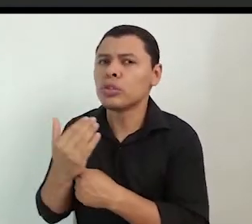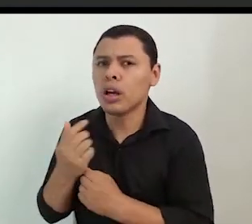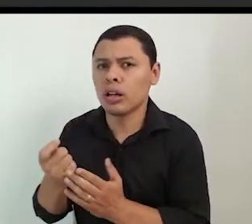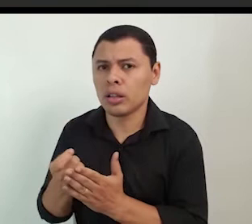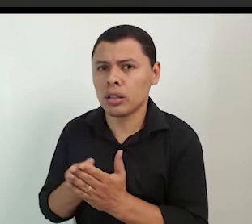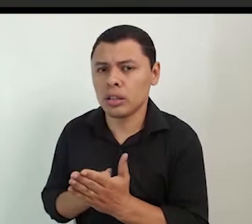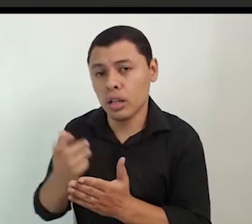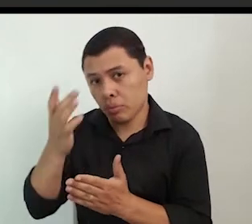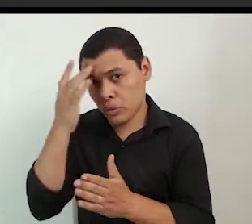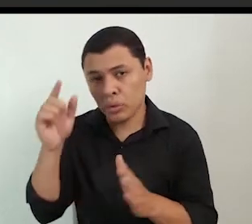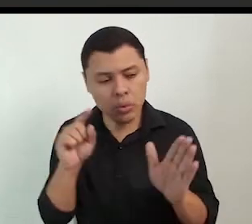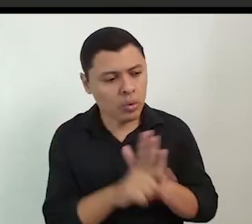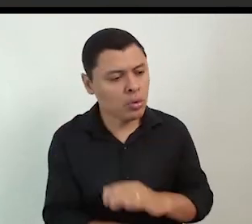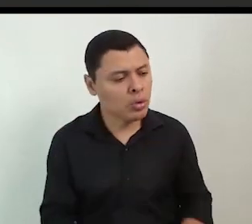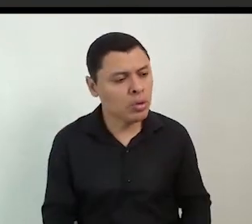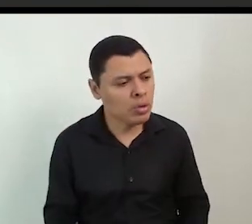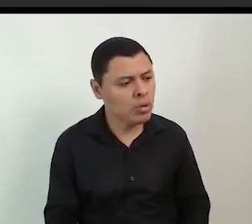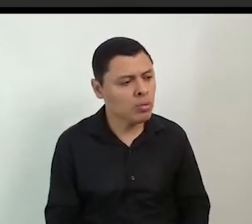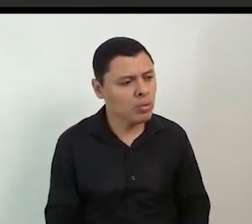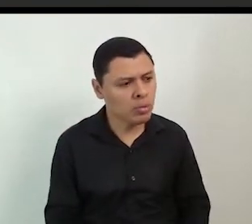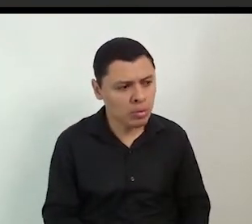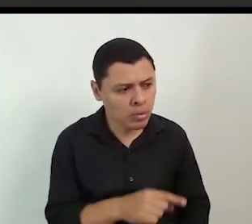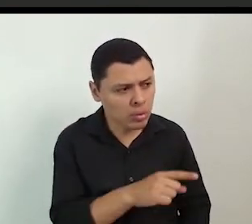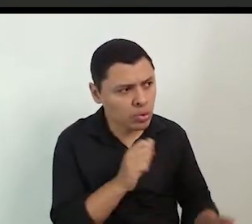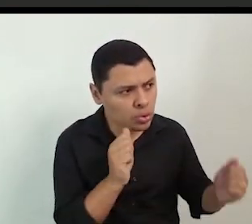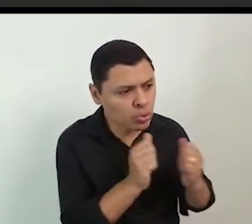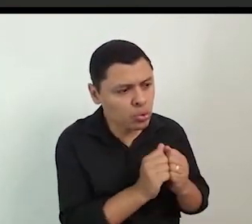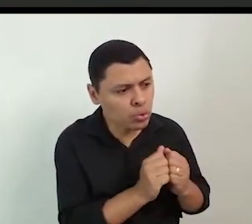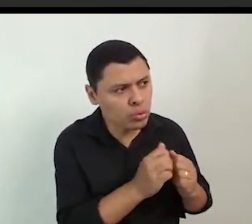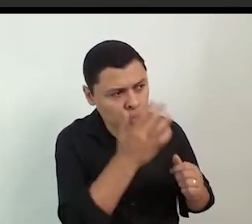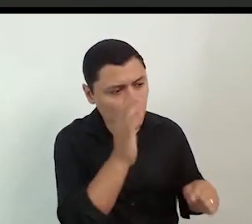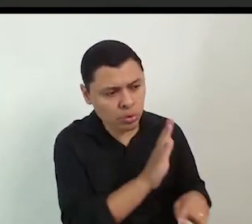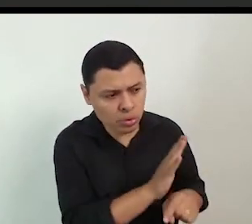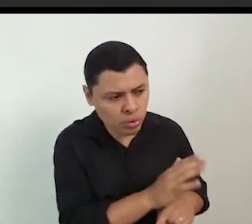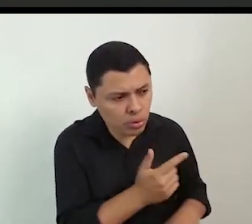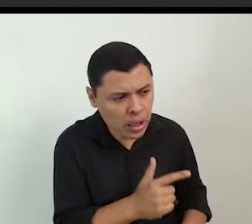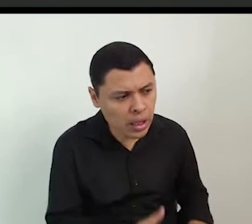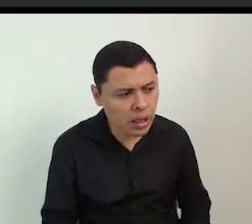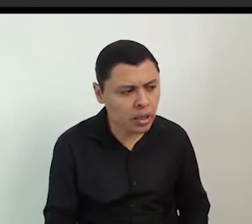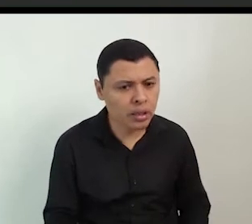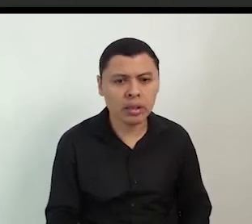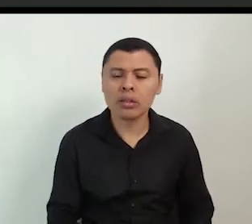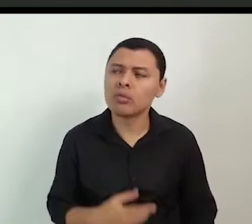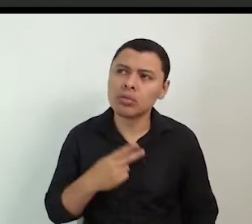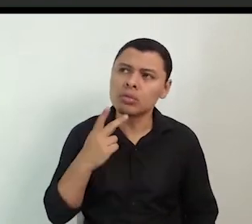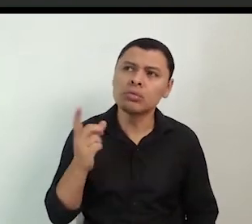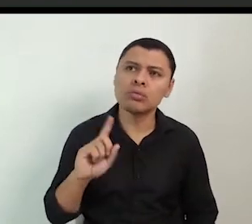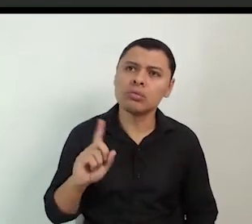Aí me perguntaram, ué, mas você não trouxe ninguém com você para preencher? E eu falei que